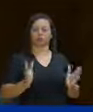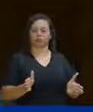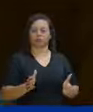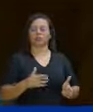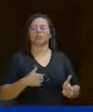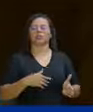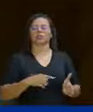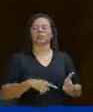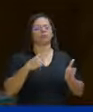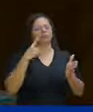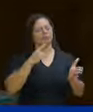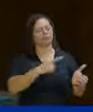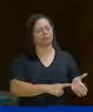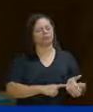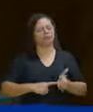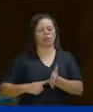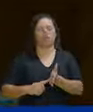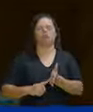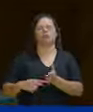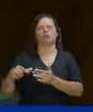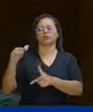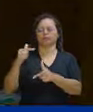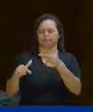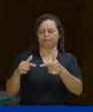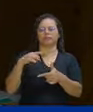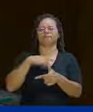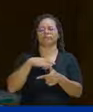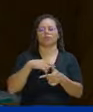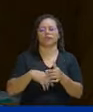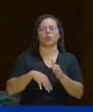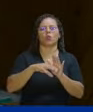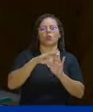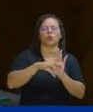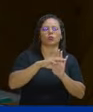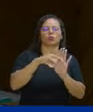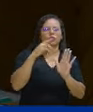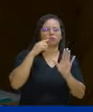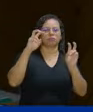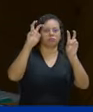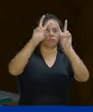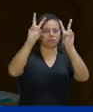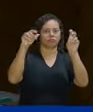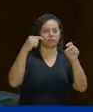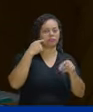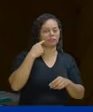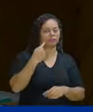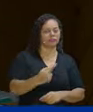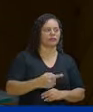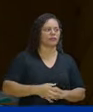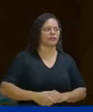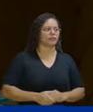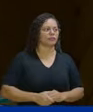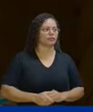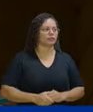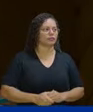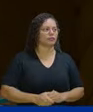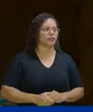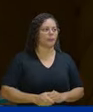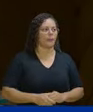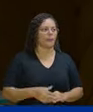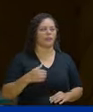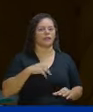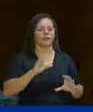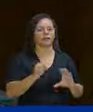de contabilidade com o seguinte conteúdo. Abro aspas. Dar suporte jurídico